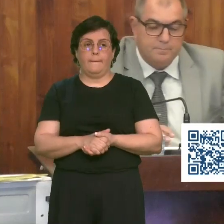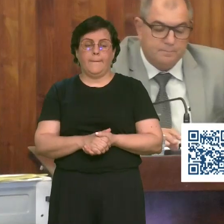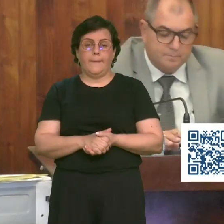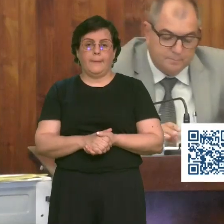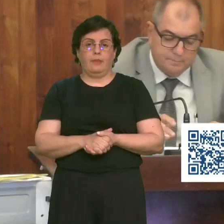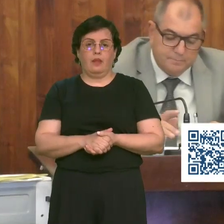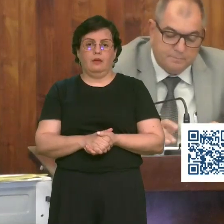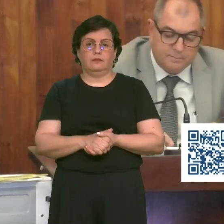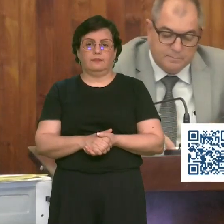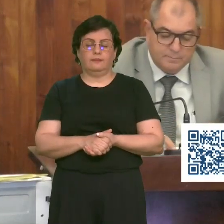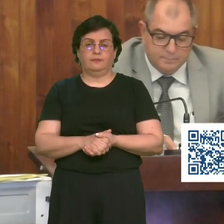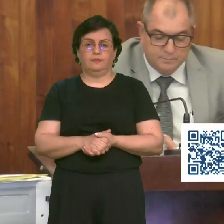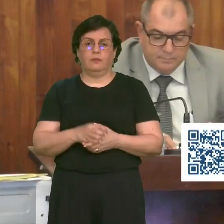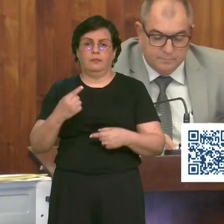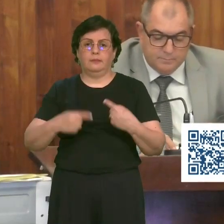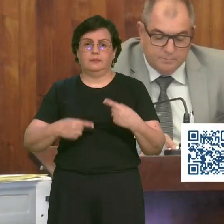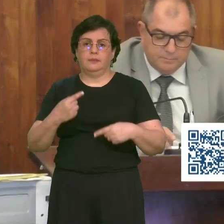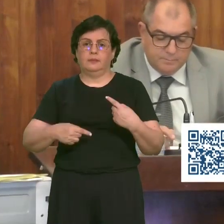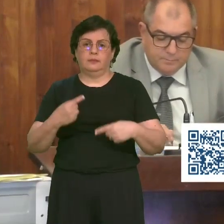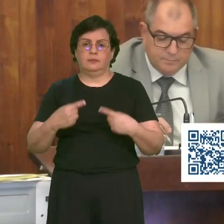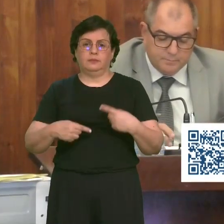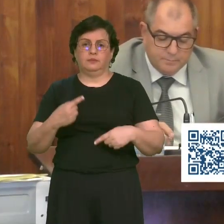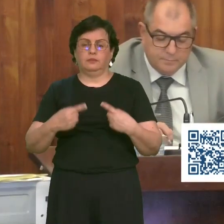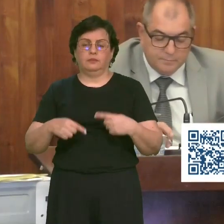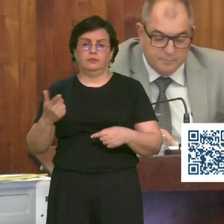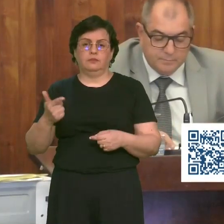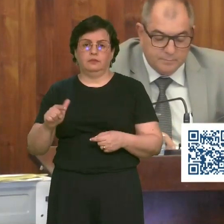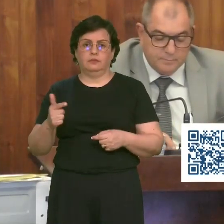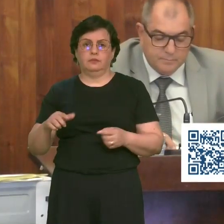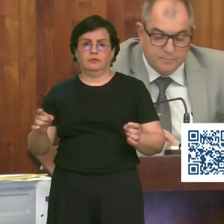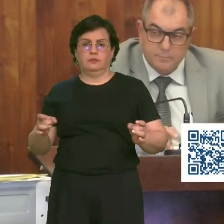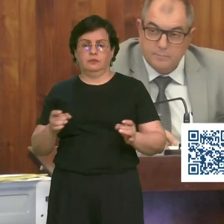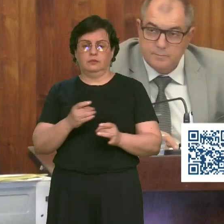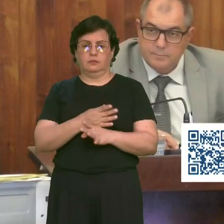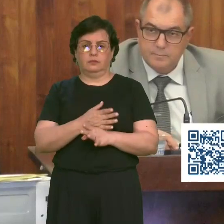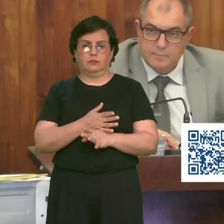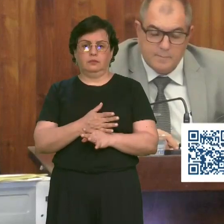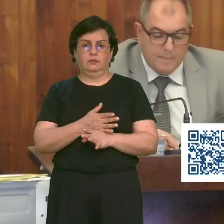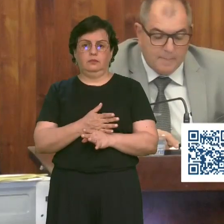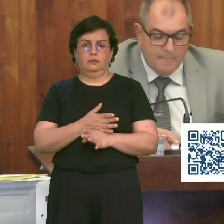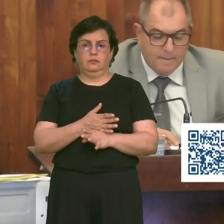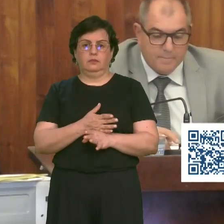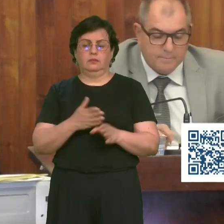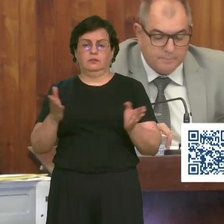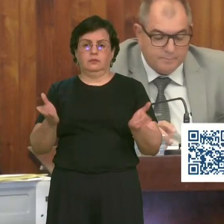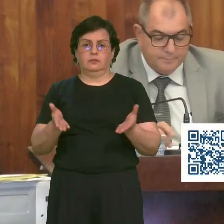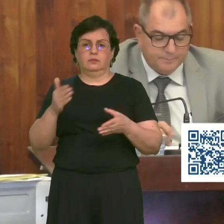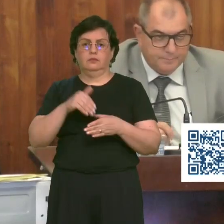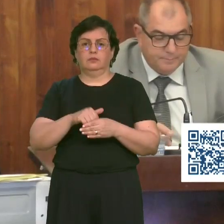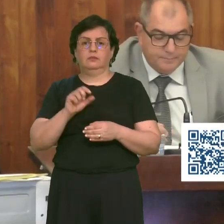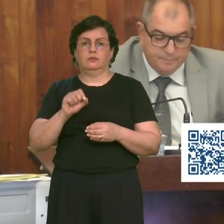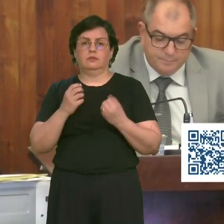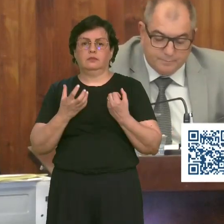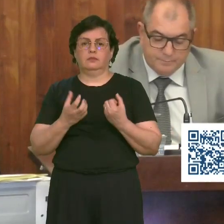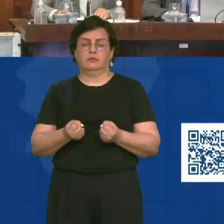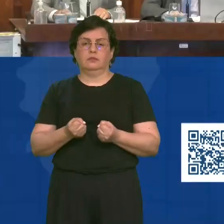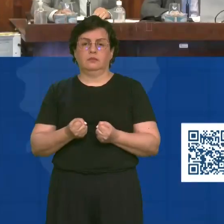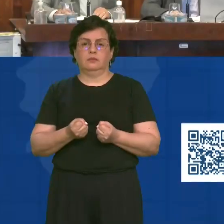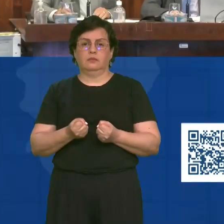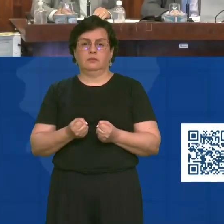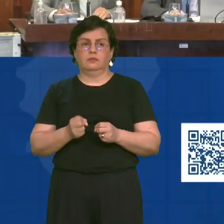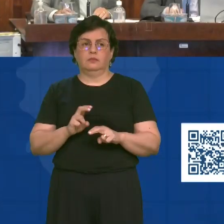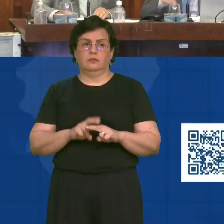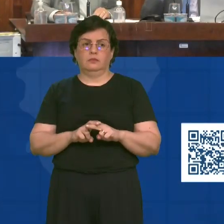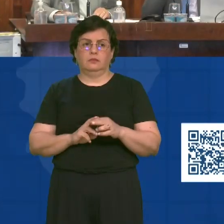requerimento encontra-se em discussão não havendo vereadores escritos para o debate Serra discussão e vamos ao voto os vereadores que aprovam